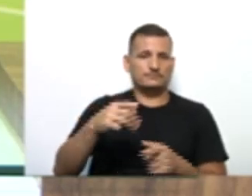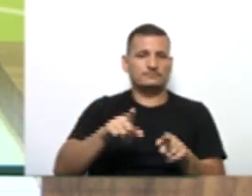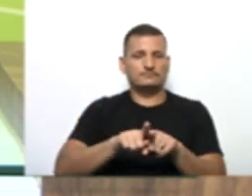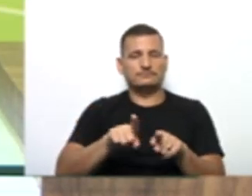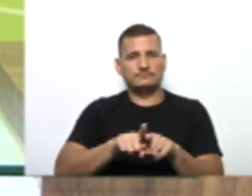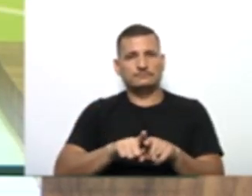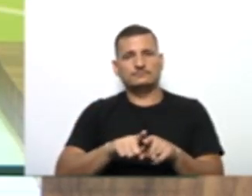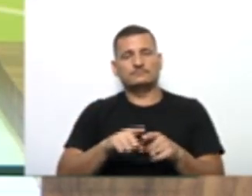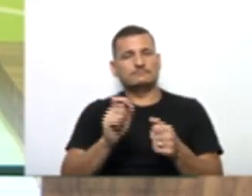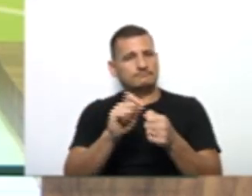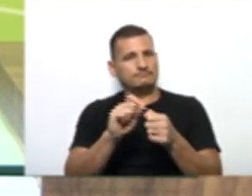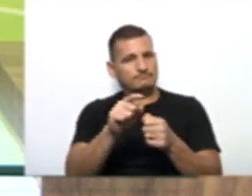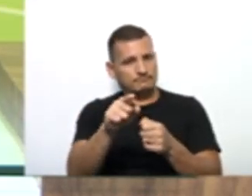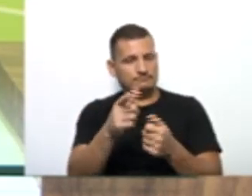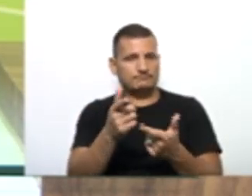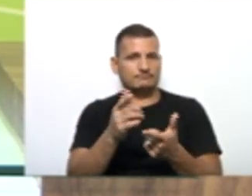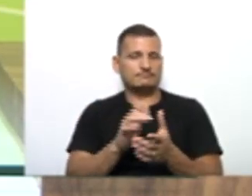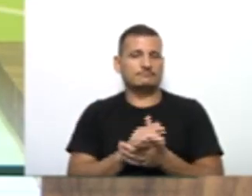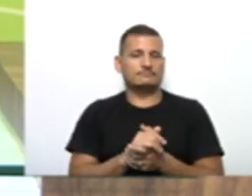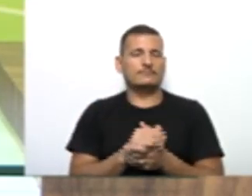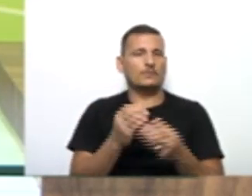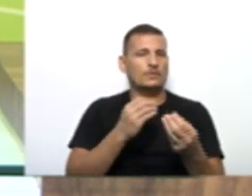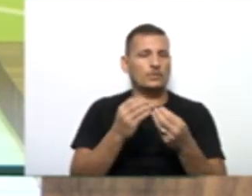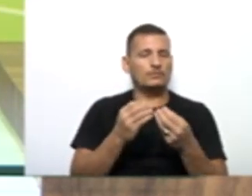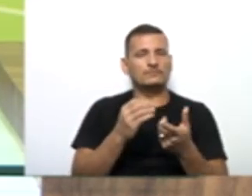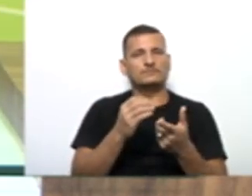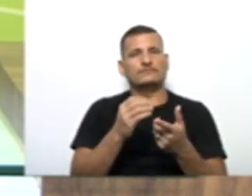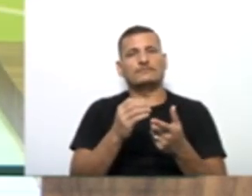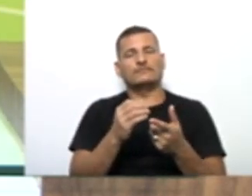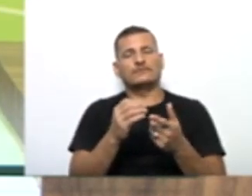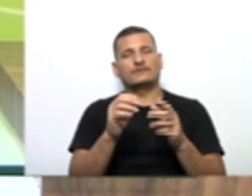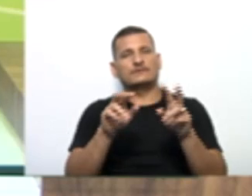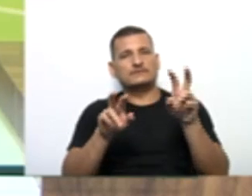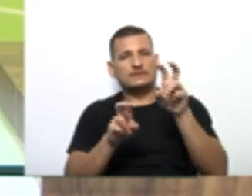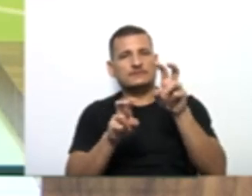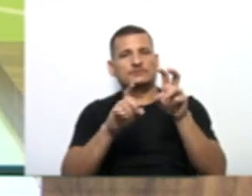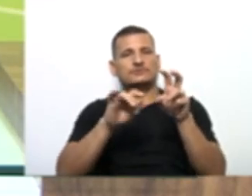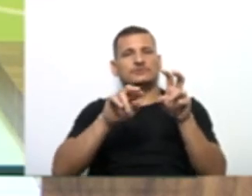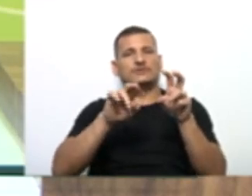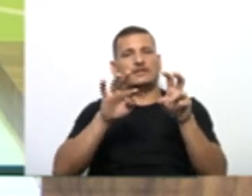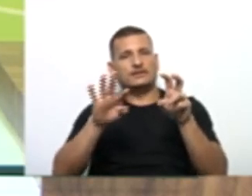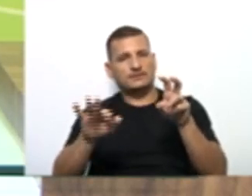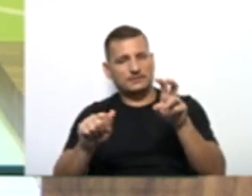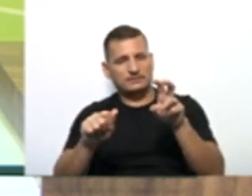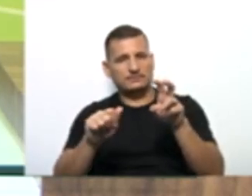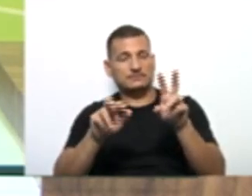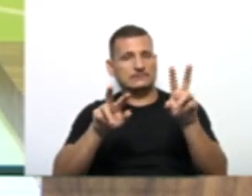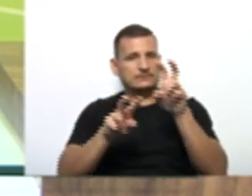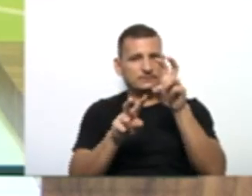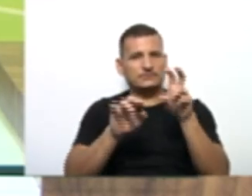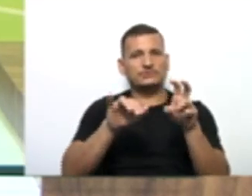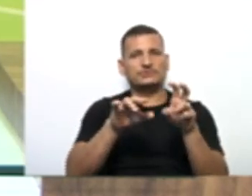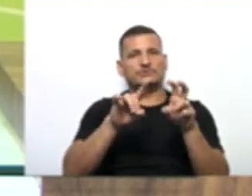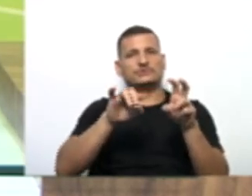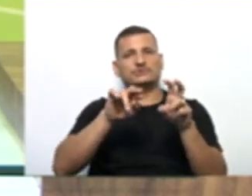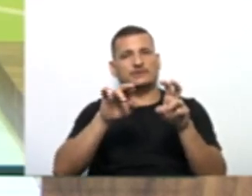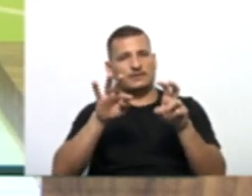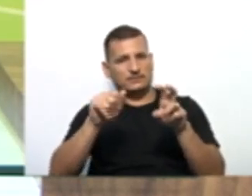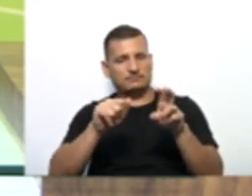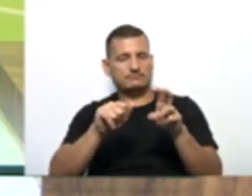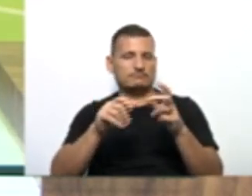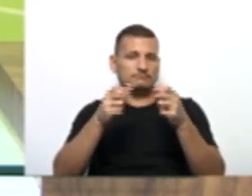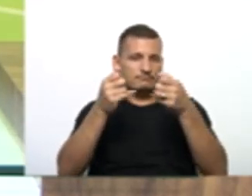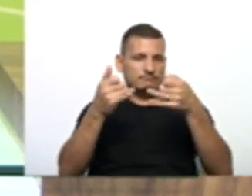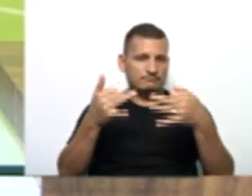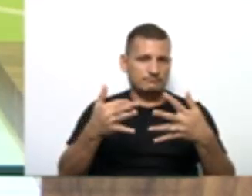possa tirar as dúvidas, né, da citação direta e indireta, possa exemplificando, né, e citando essas questões que nós